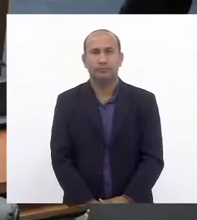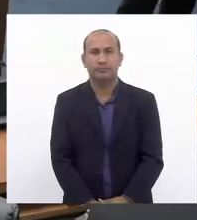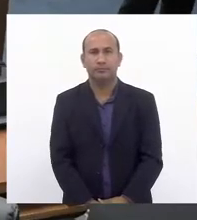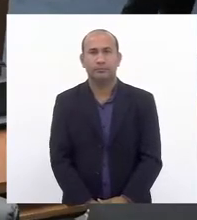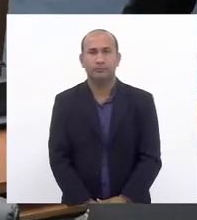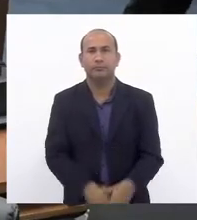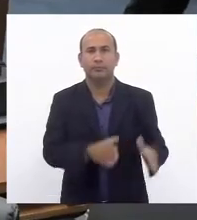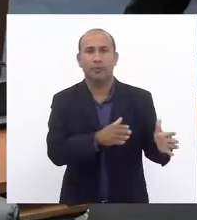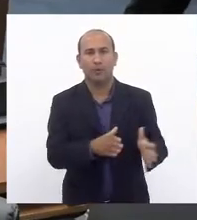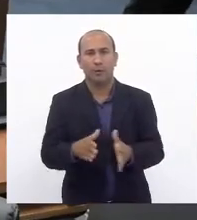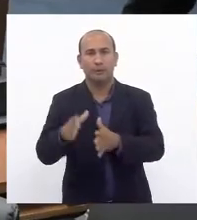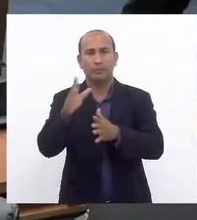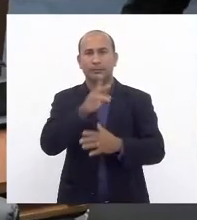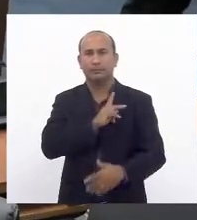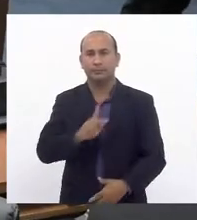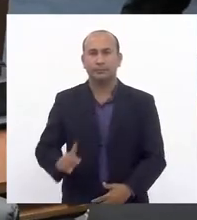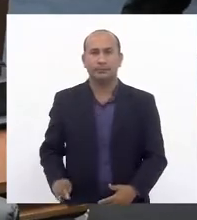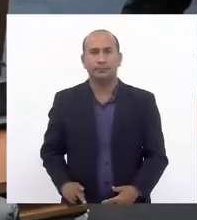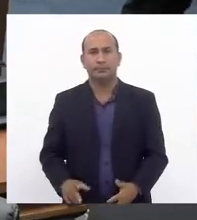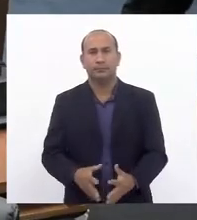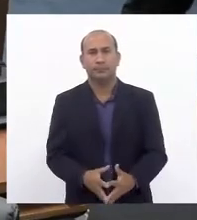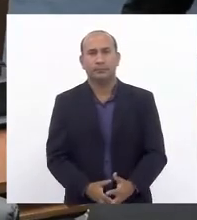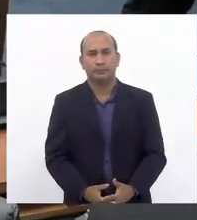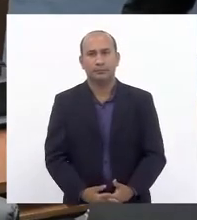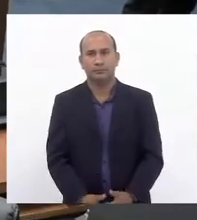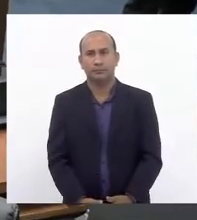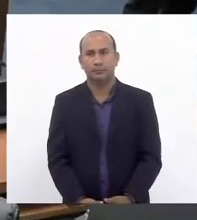Questão de ordem, senhor presidente.